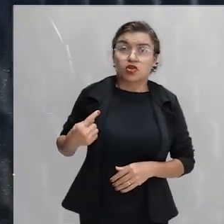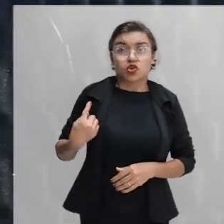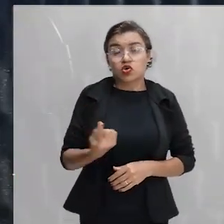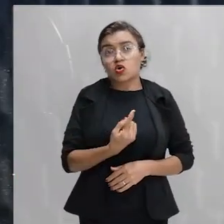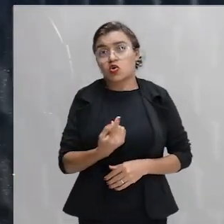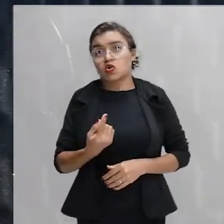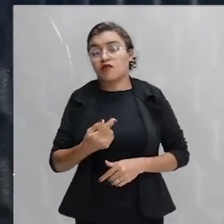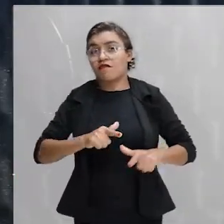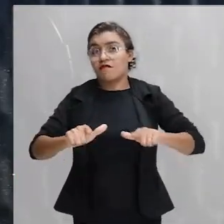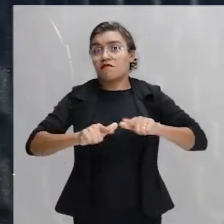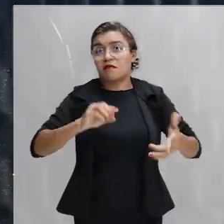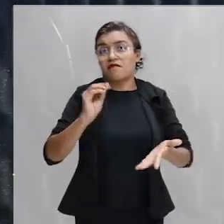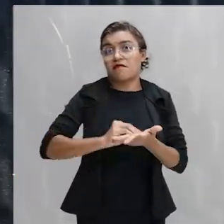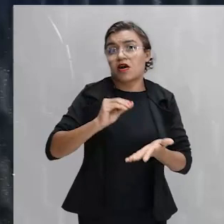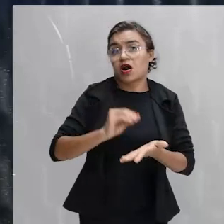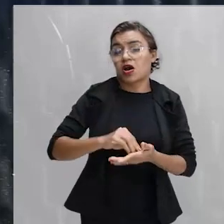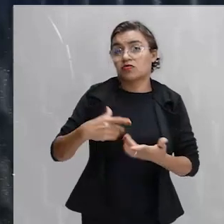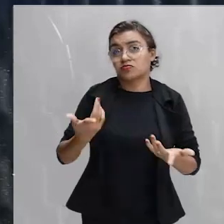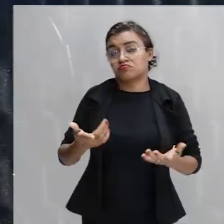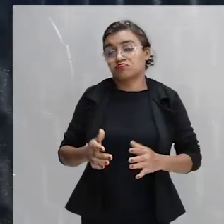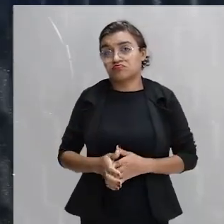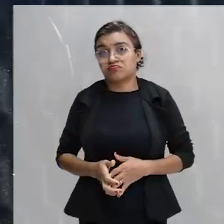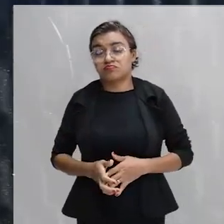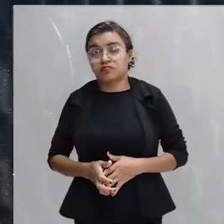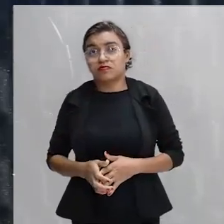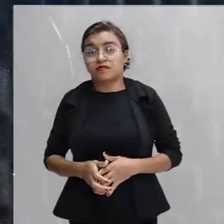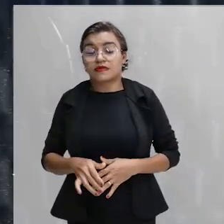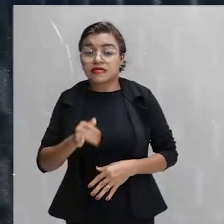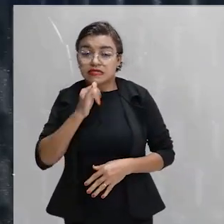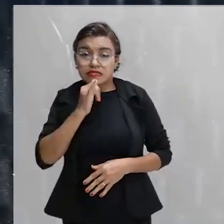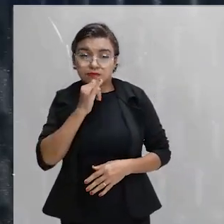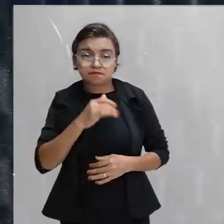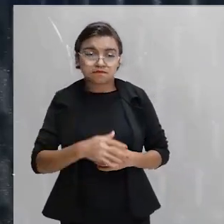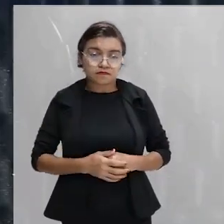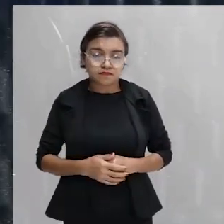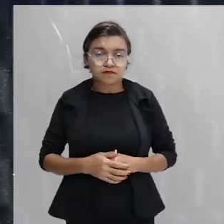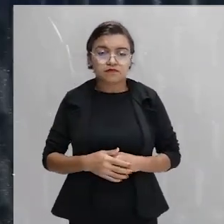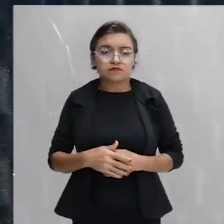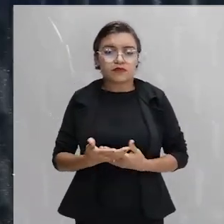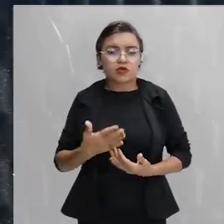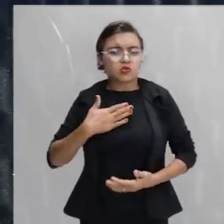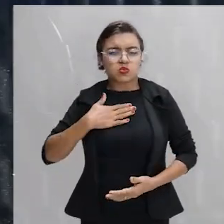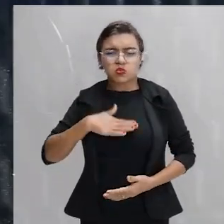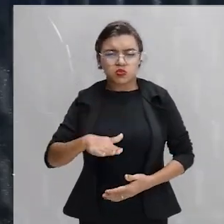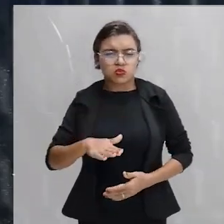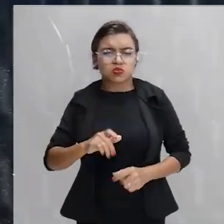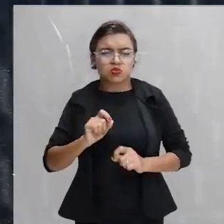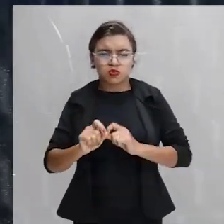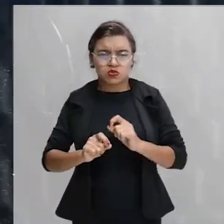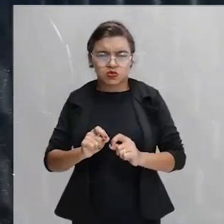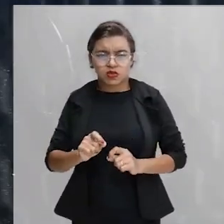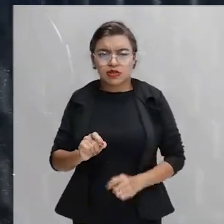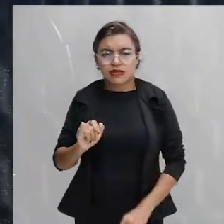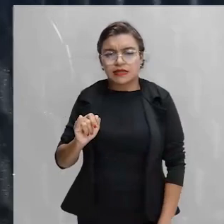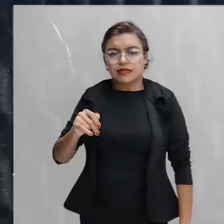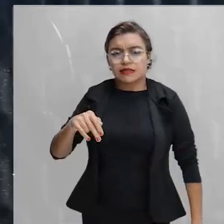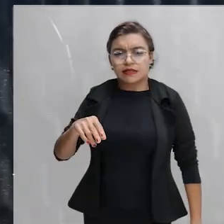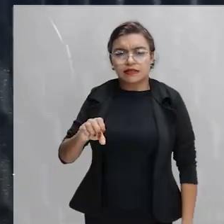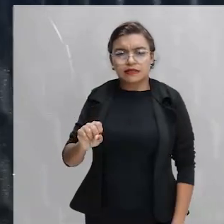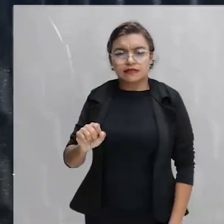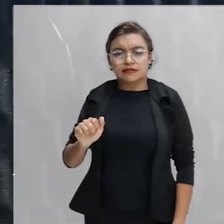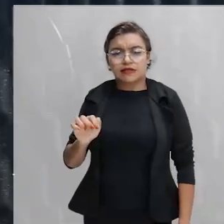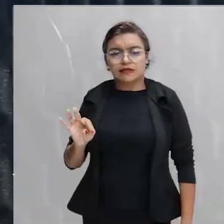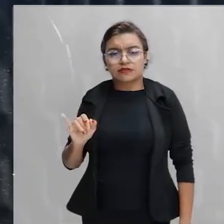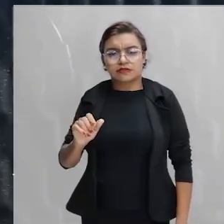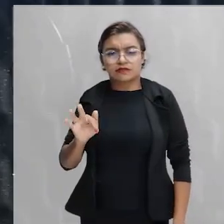com o desemprego, com a alta da inflação, estamos insatisfeitos. Insatisfeitos é predicativo, é